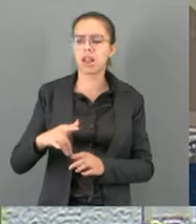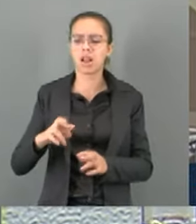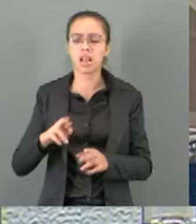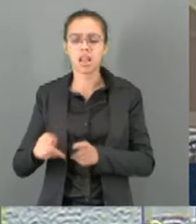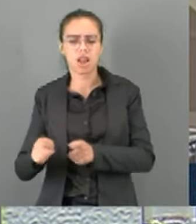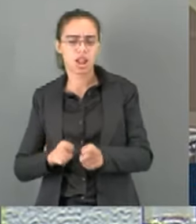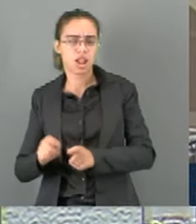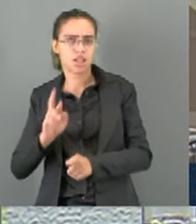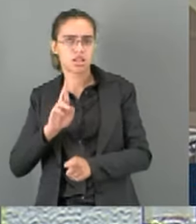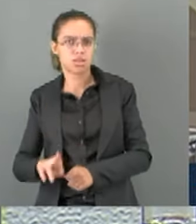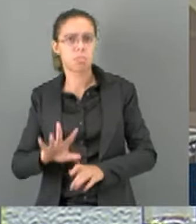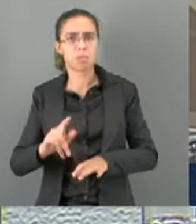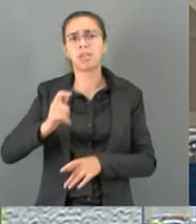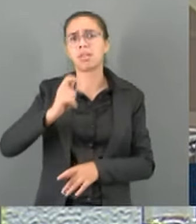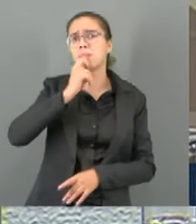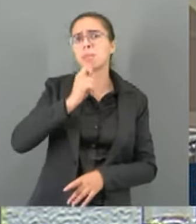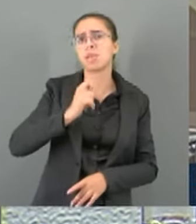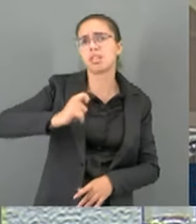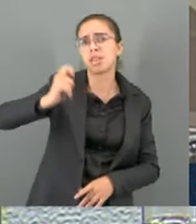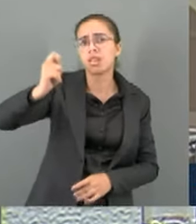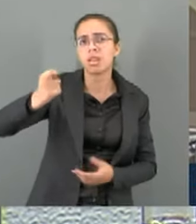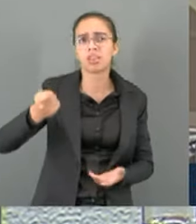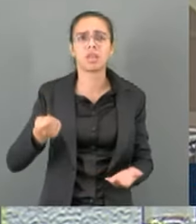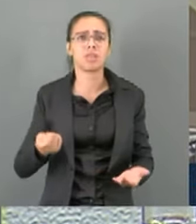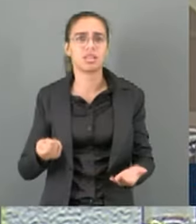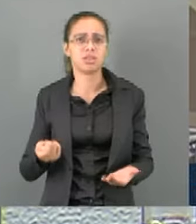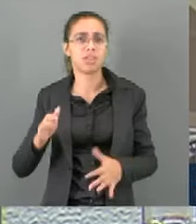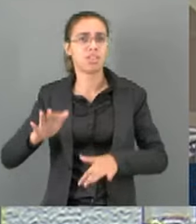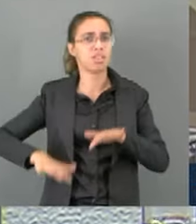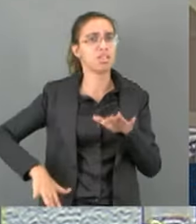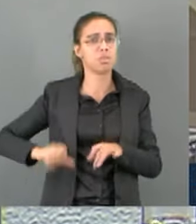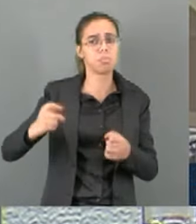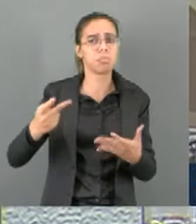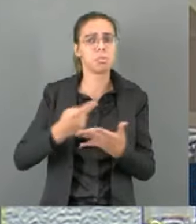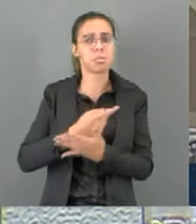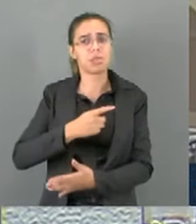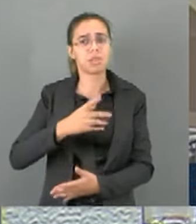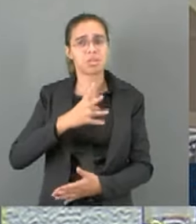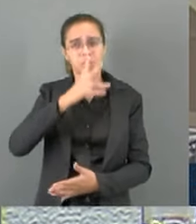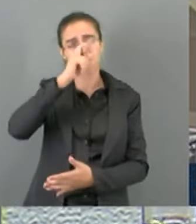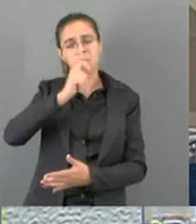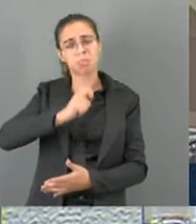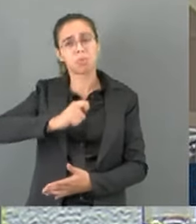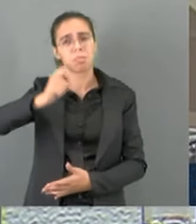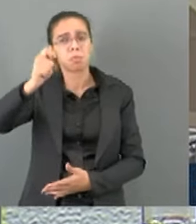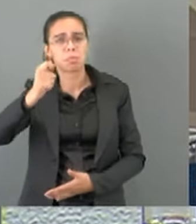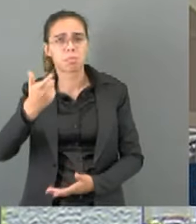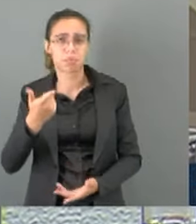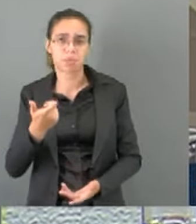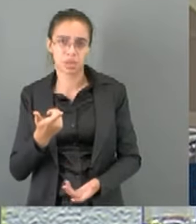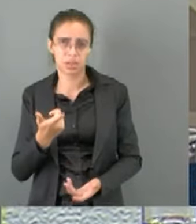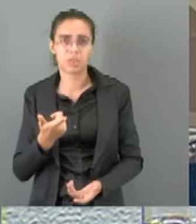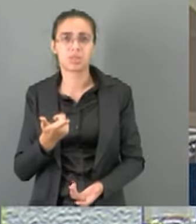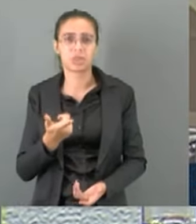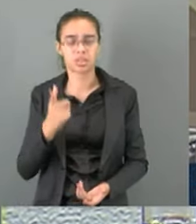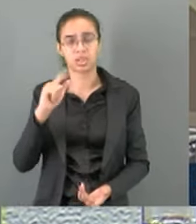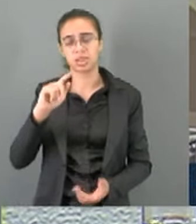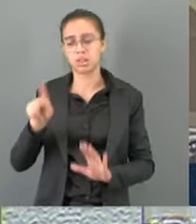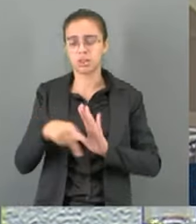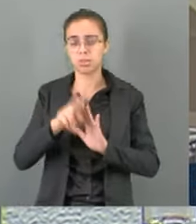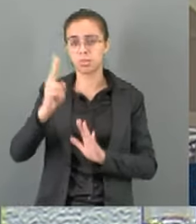Mas de, eventualmente, um cartão, que ele não entendia aquilo como de uma forma equivocada, né? É algo que, infelizmente, é uma questão cultural que a gente tem